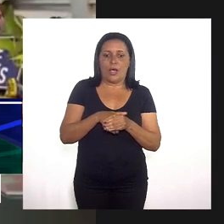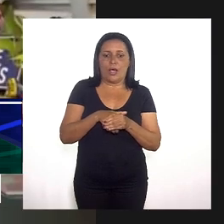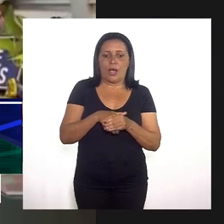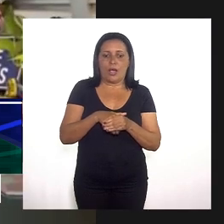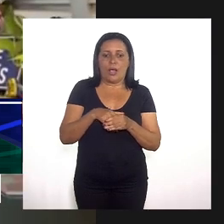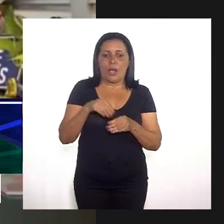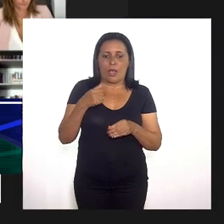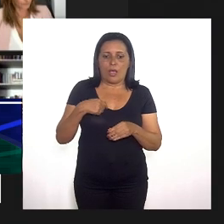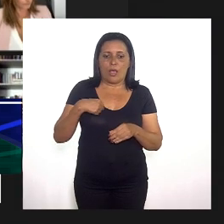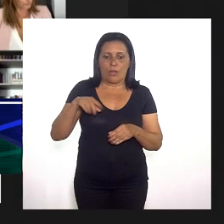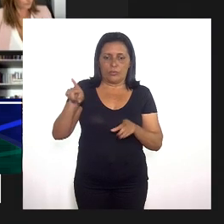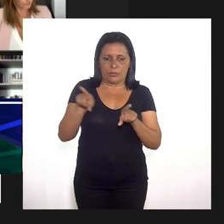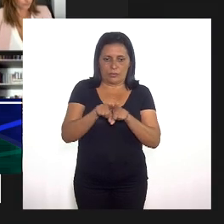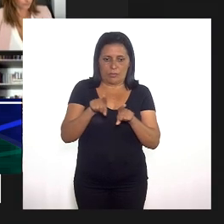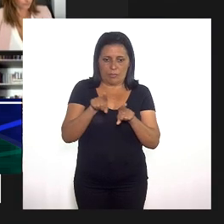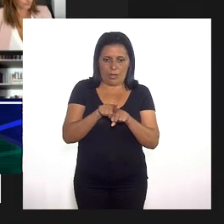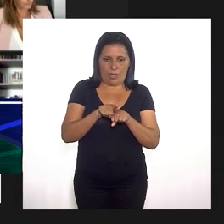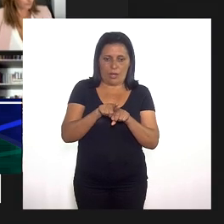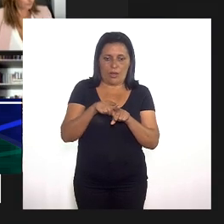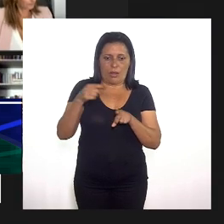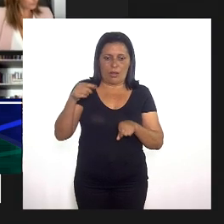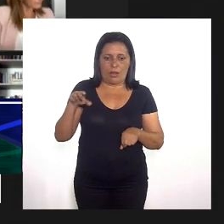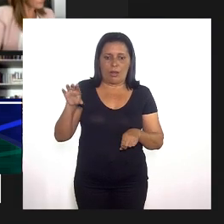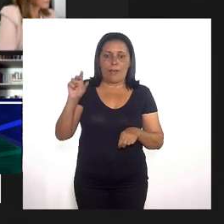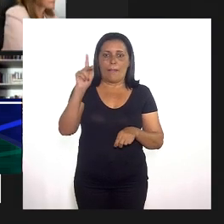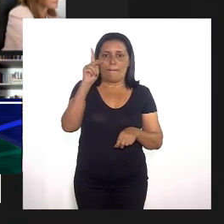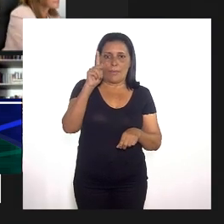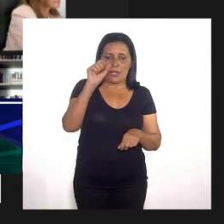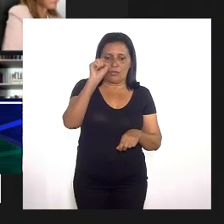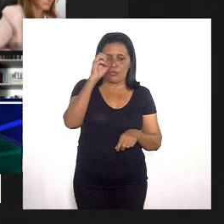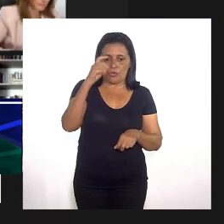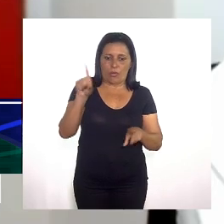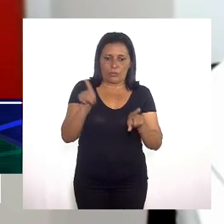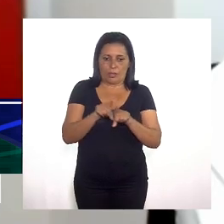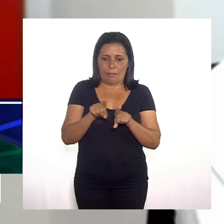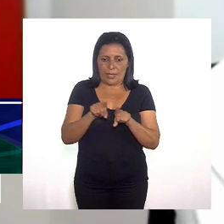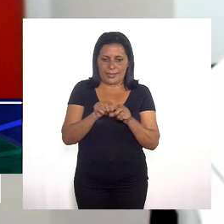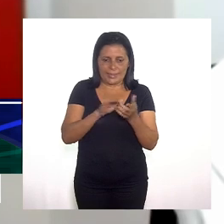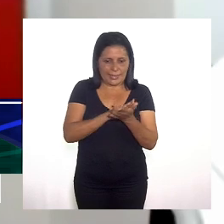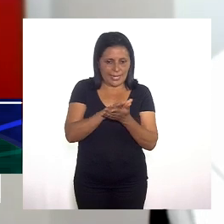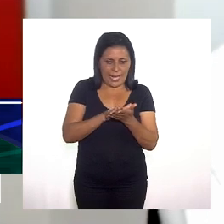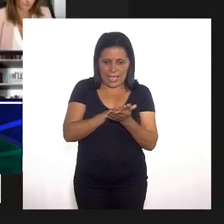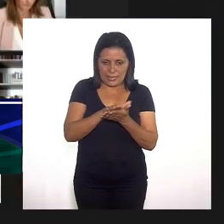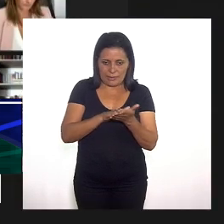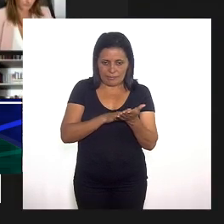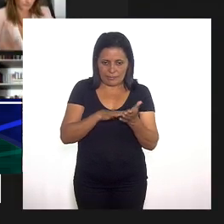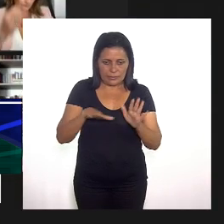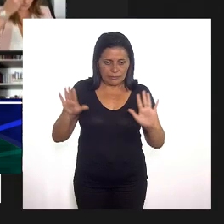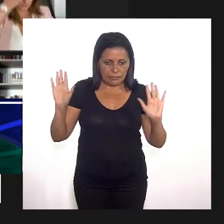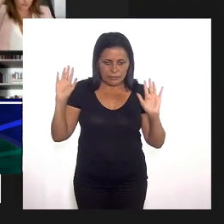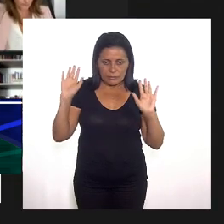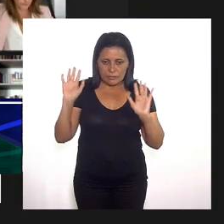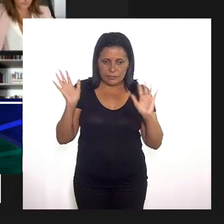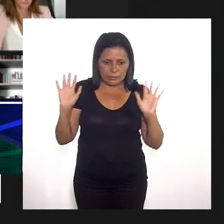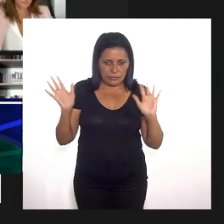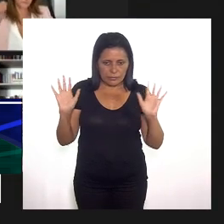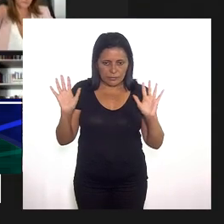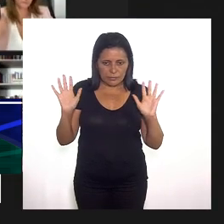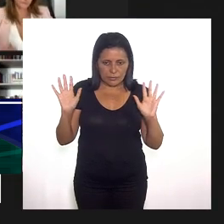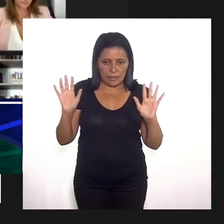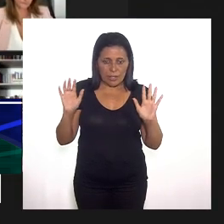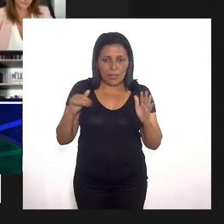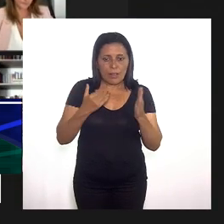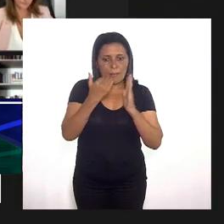também, senhor presidente, por favor. E do pessoal também. Nada mais a... também do Luiz Paulo. Do Luiz pela Paulo. Ordem, presidente,